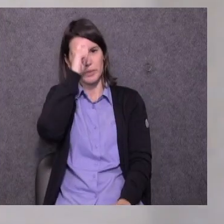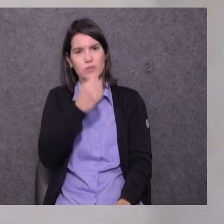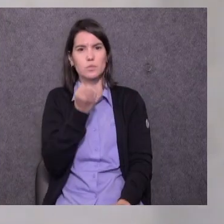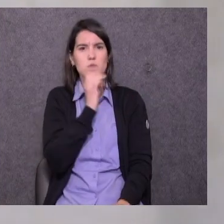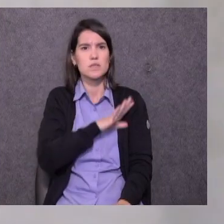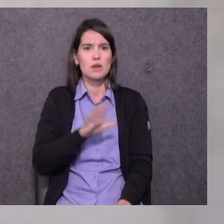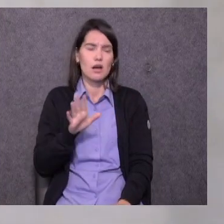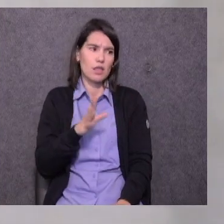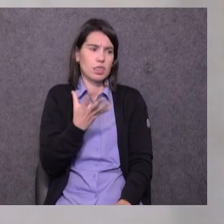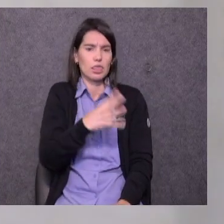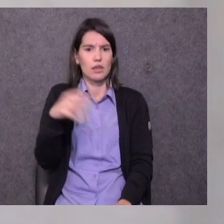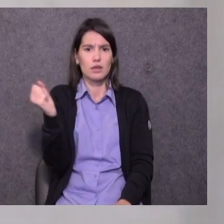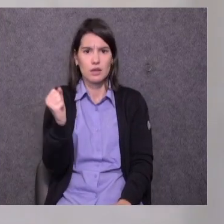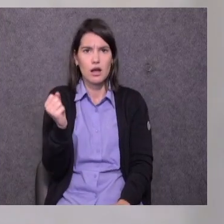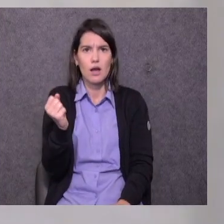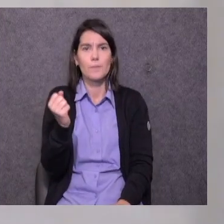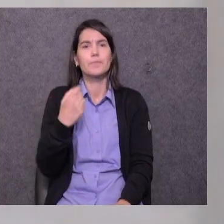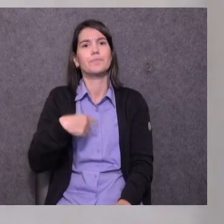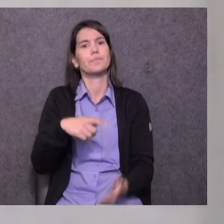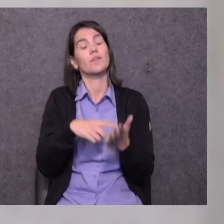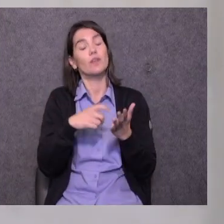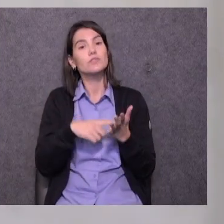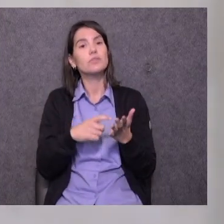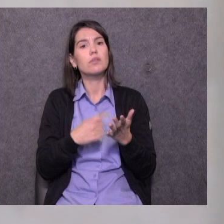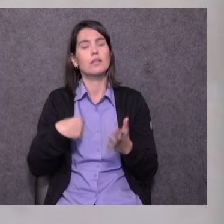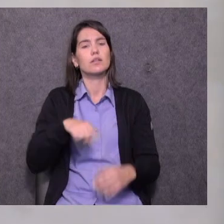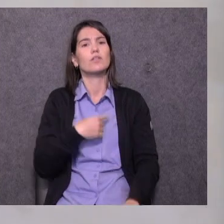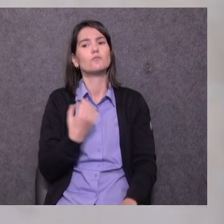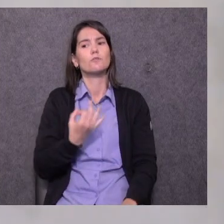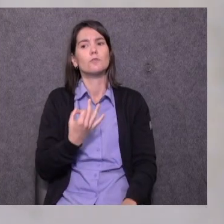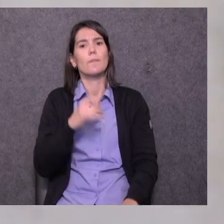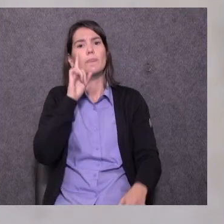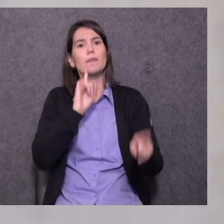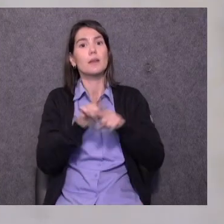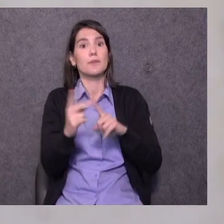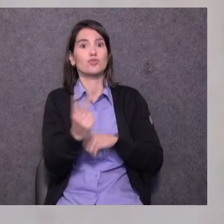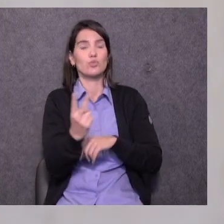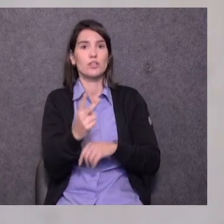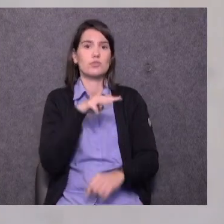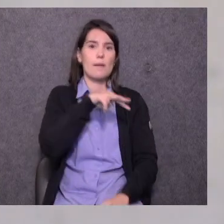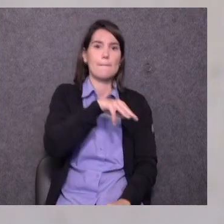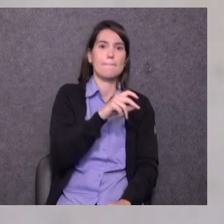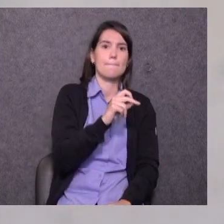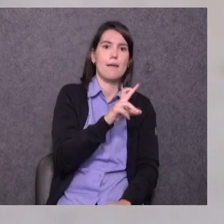E como nos faz falta essas duas irmãs, Marta e Maria,